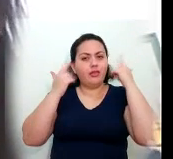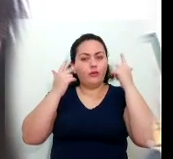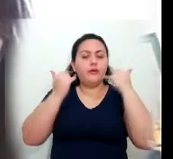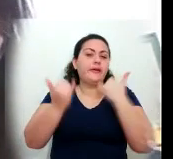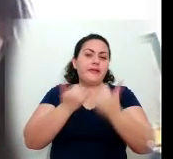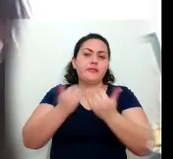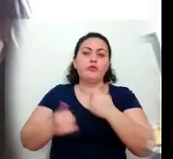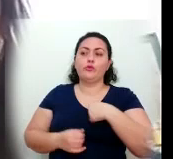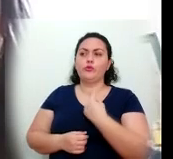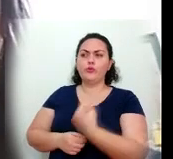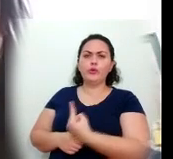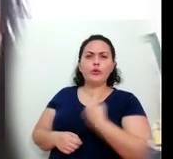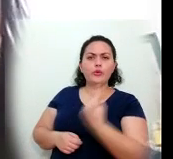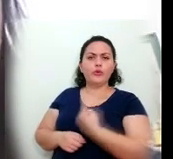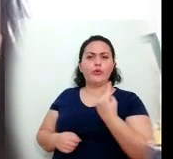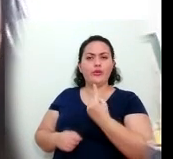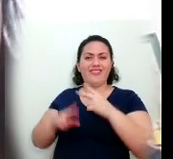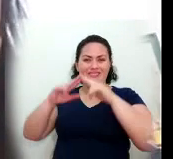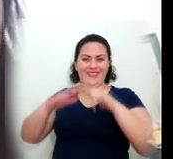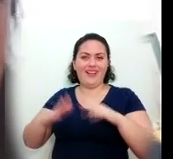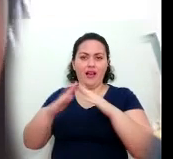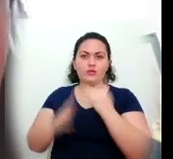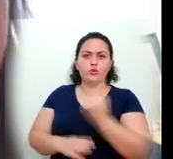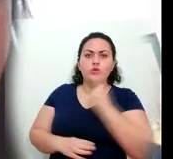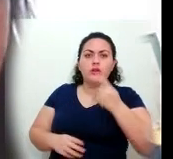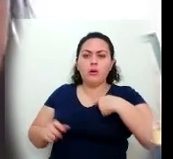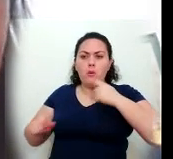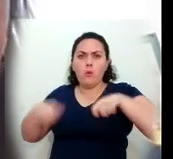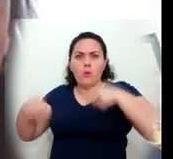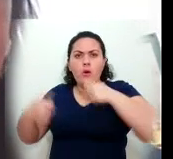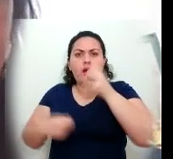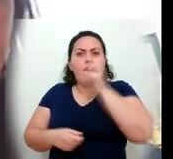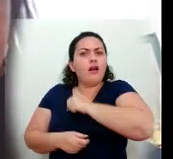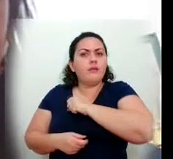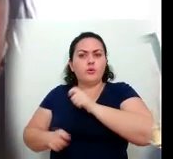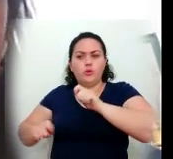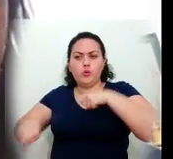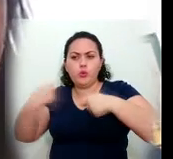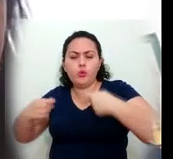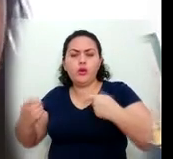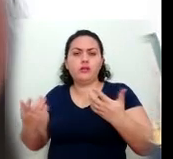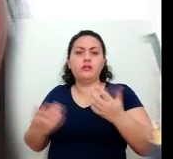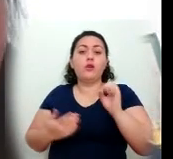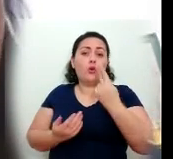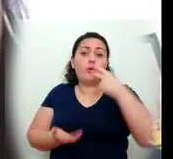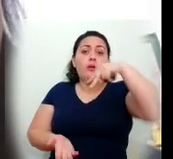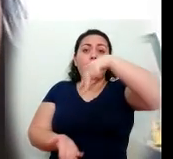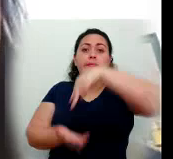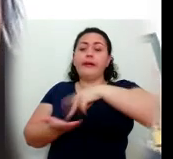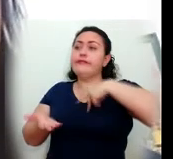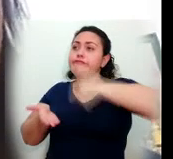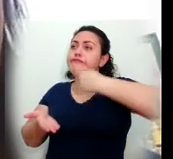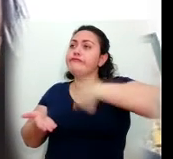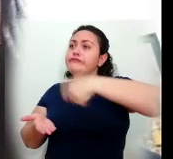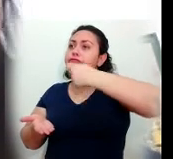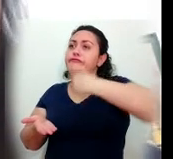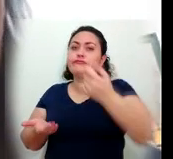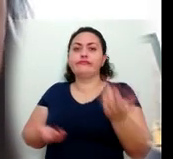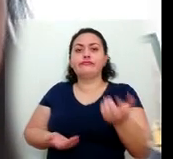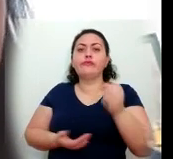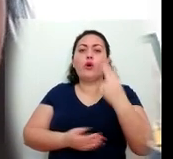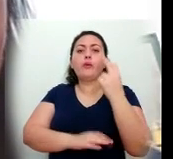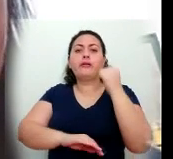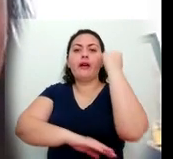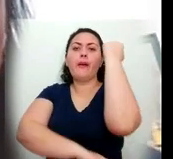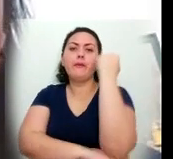isolamento, daqui a pouco tende a comer mais rápido, comer Uhum. até em pé, né, num Sim.